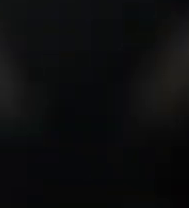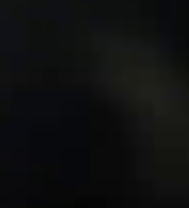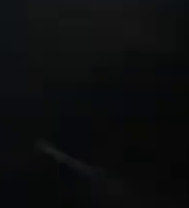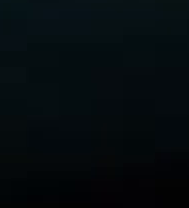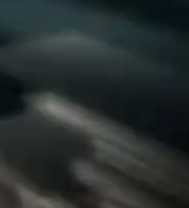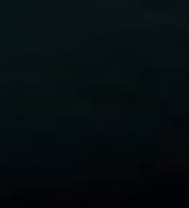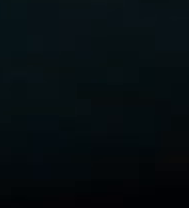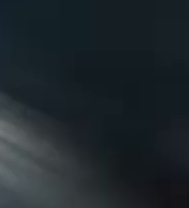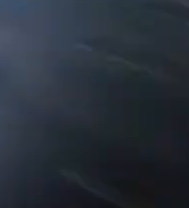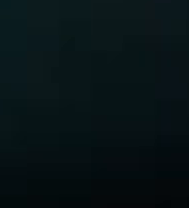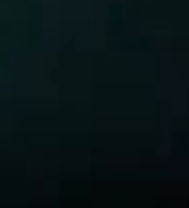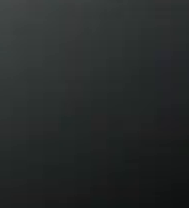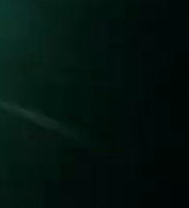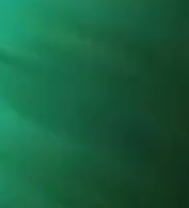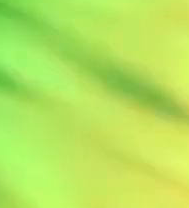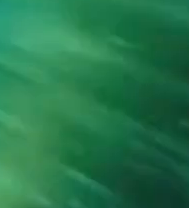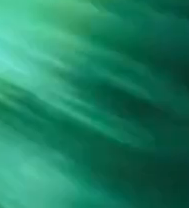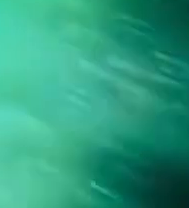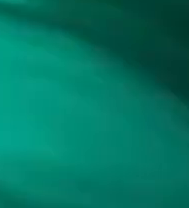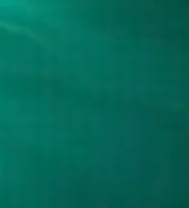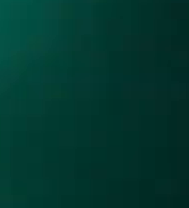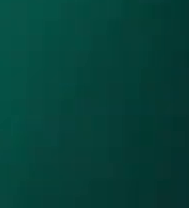E aí